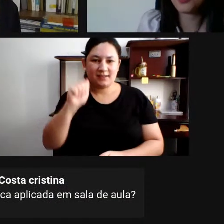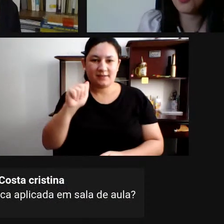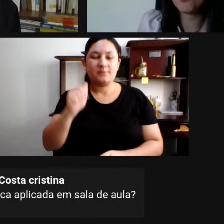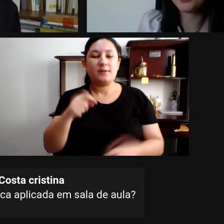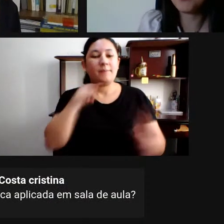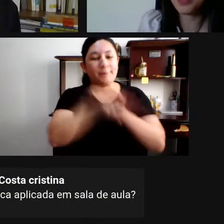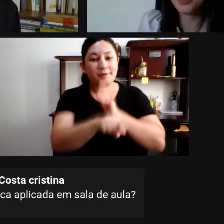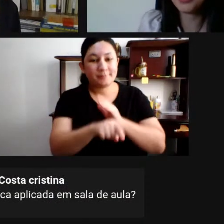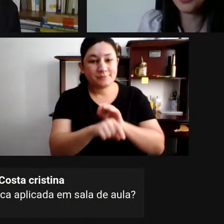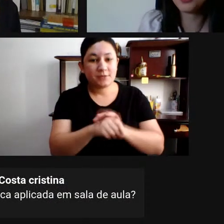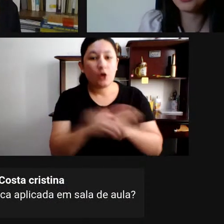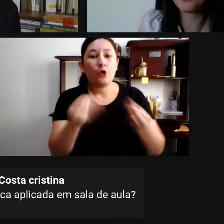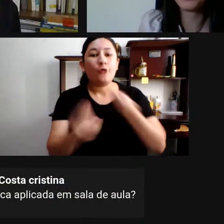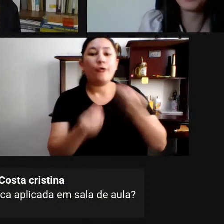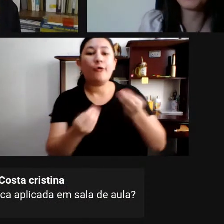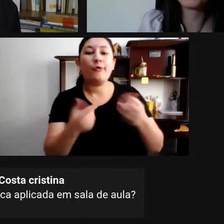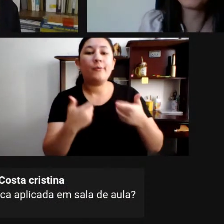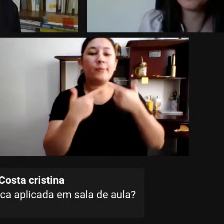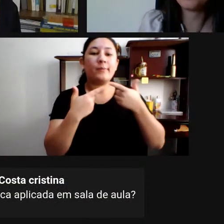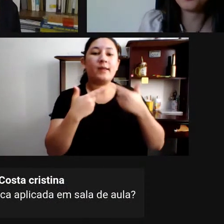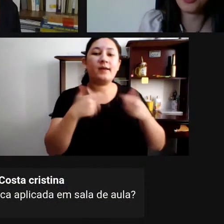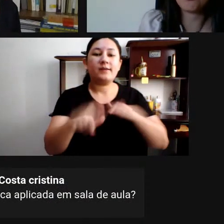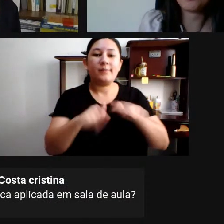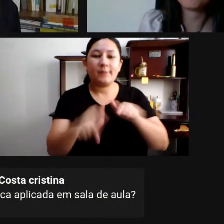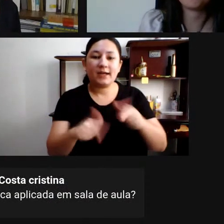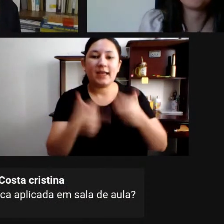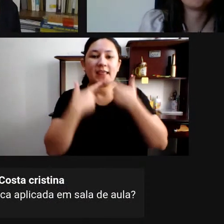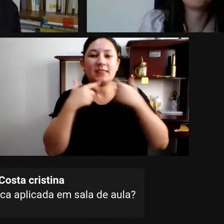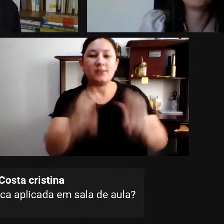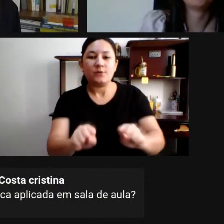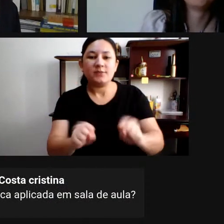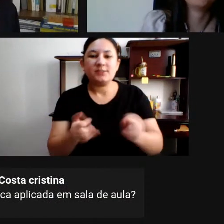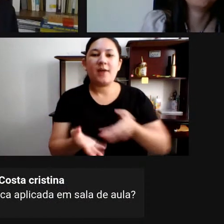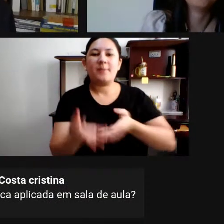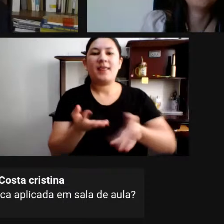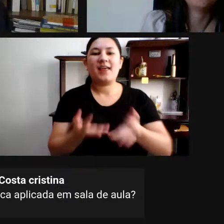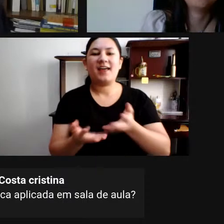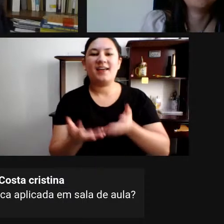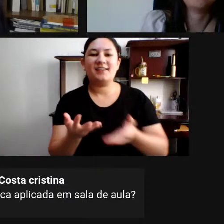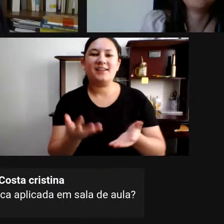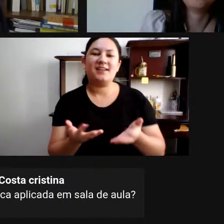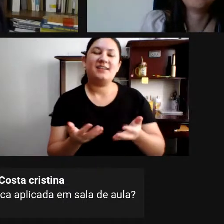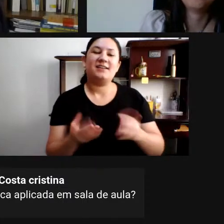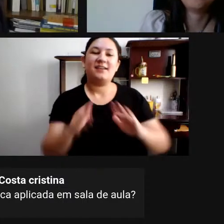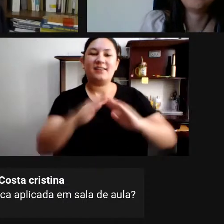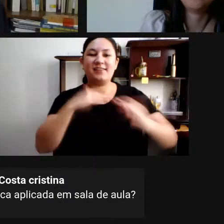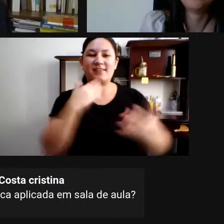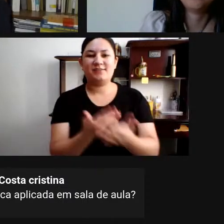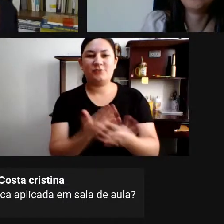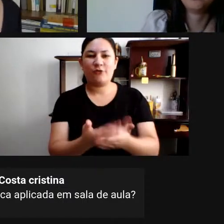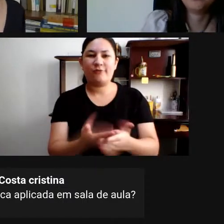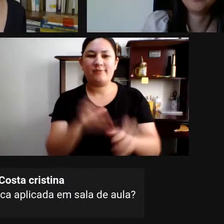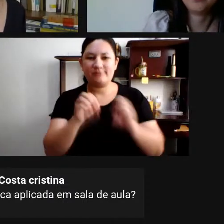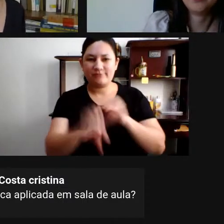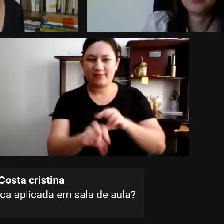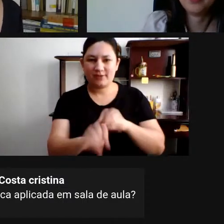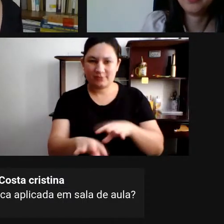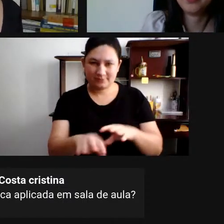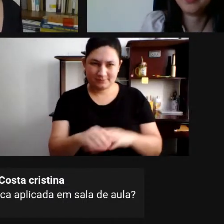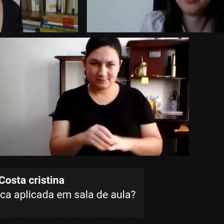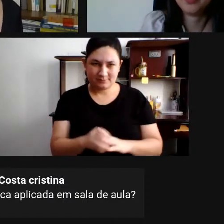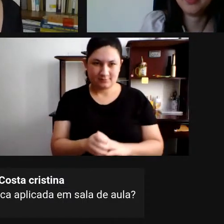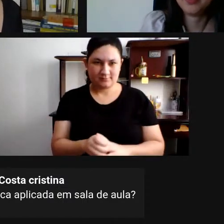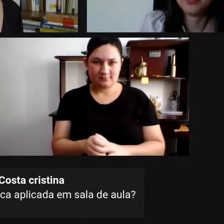pergunta como trabalhar a linguística aplicada em sala de aula Andreia tudo bom